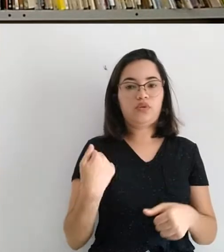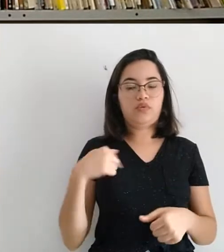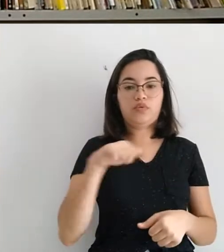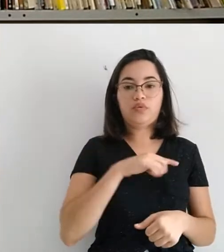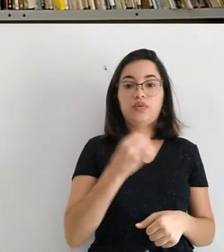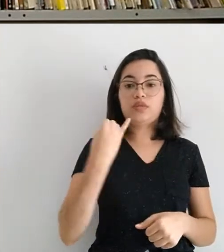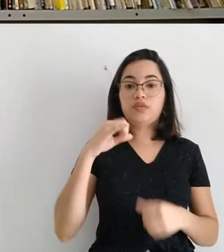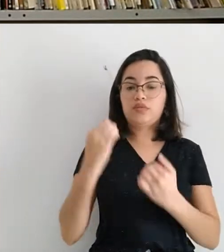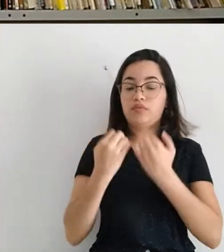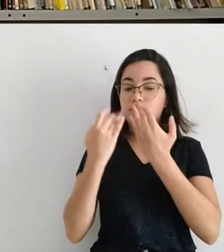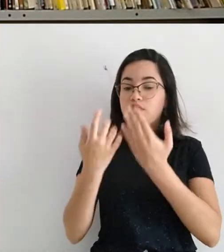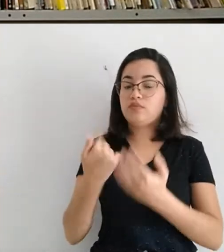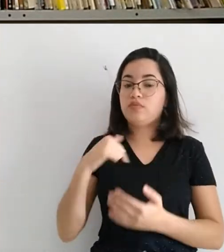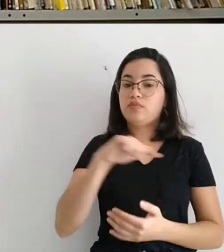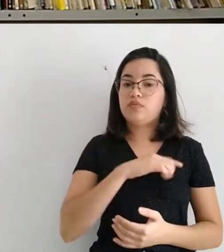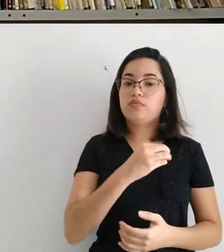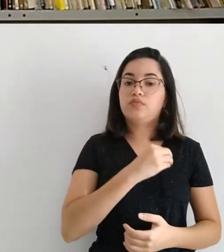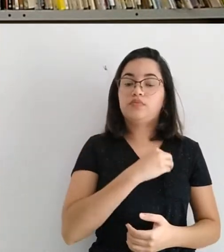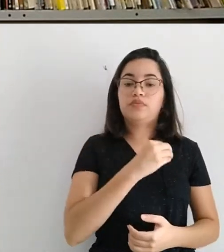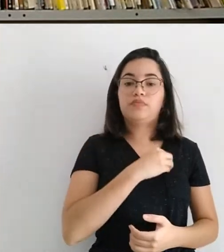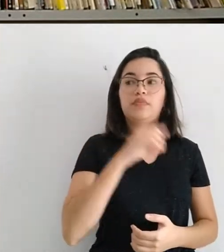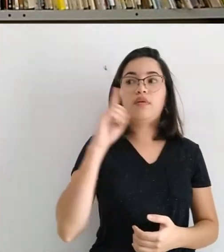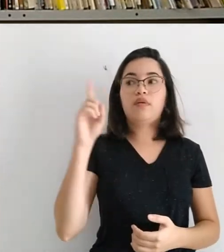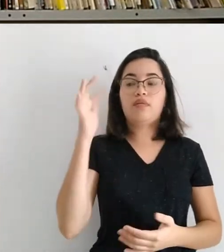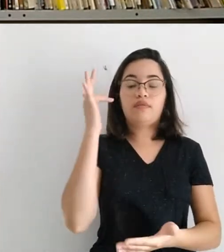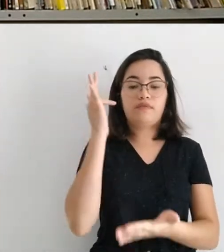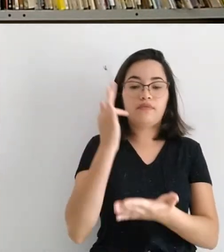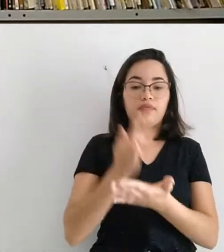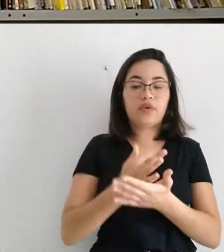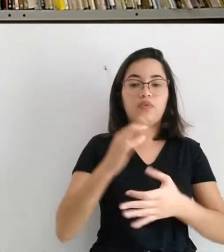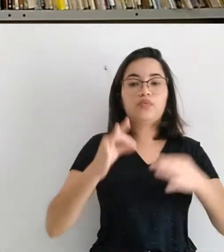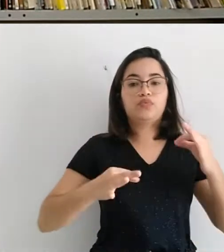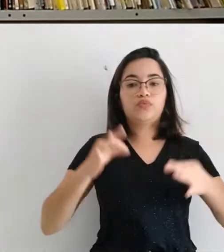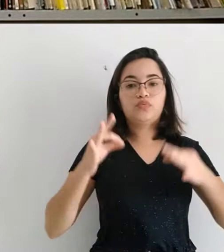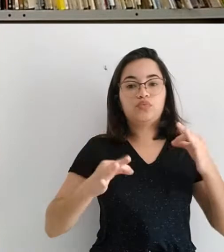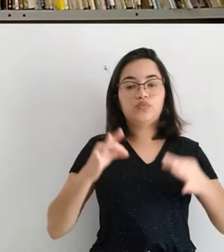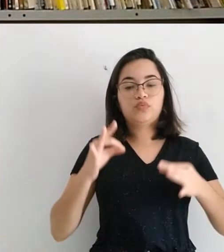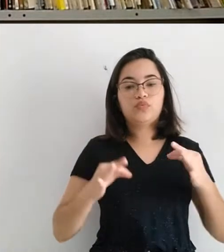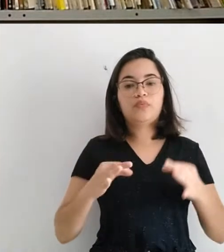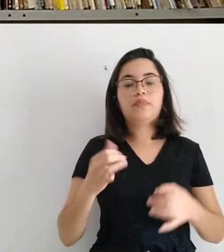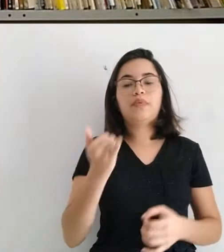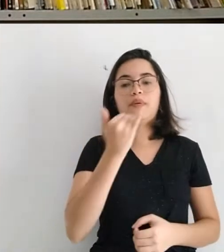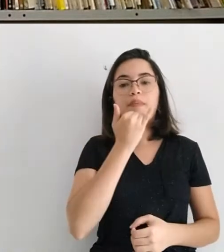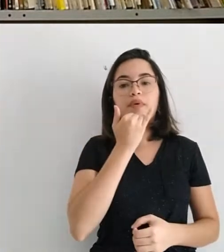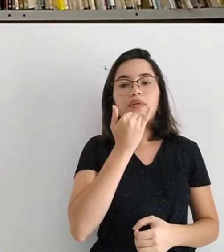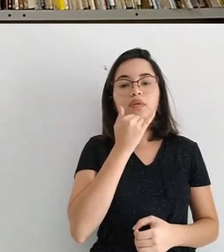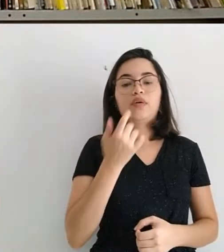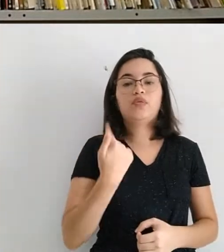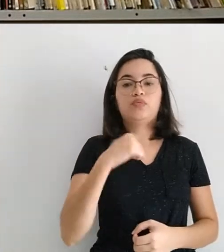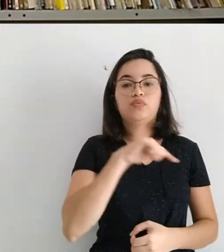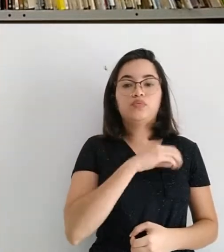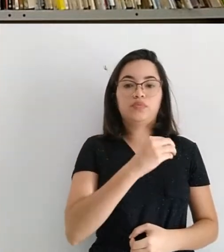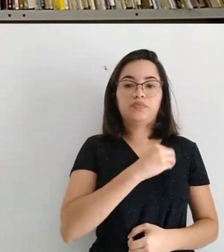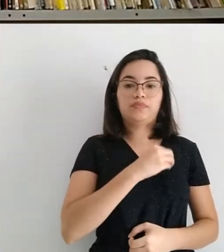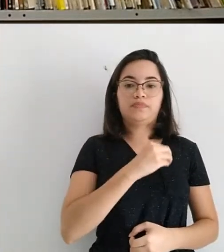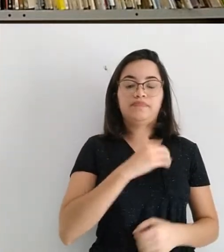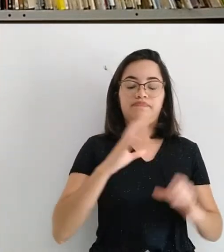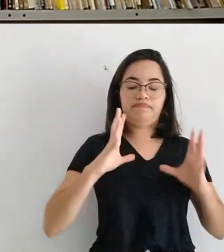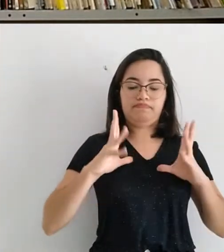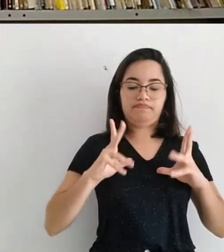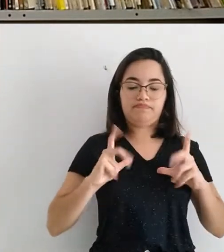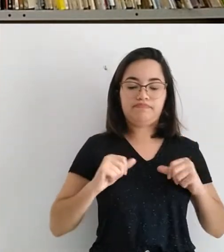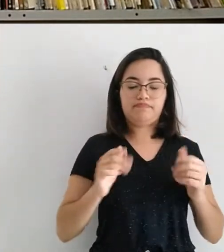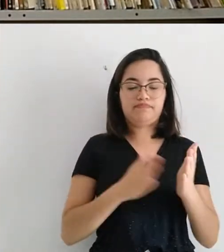Se confessarmos os nossos pecados, Ele é fiel e justo para perdoar os nossos